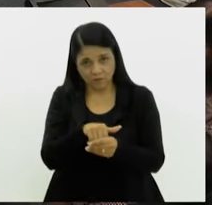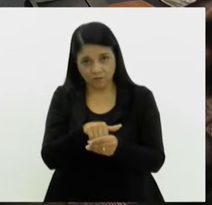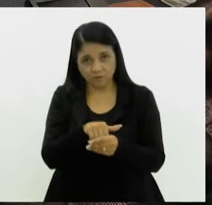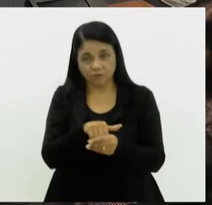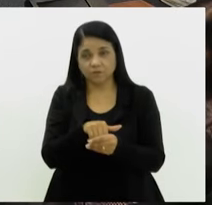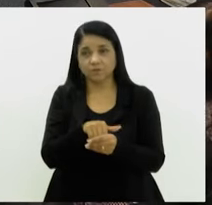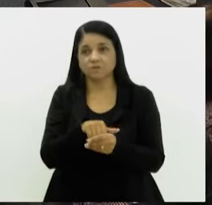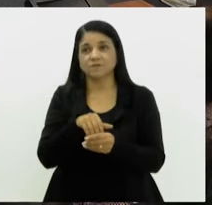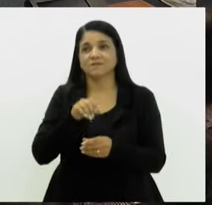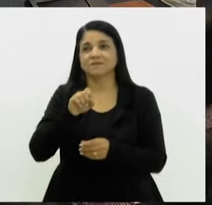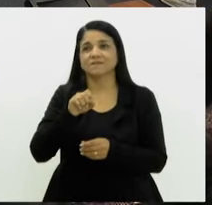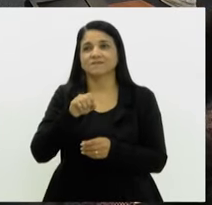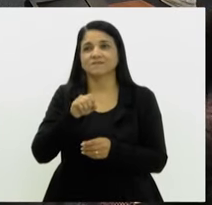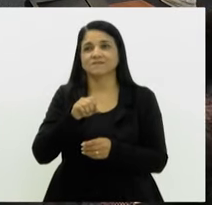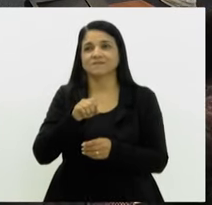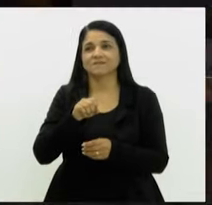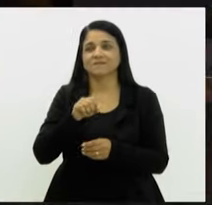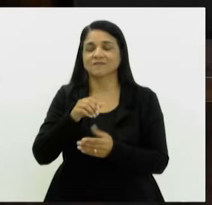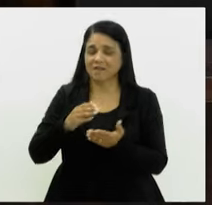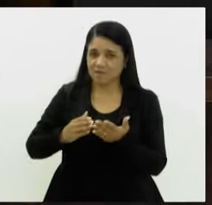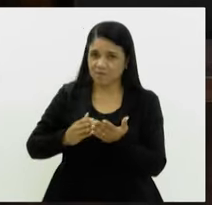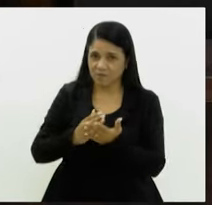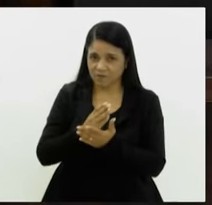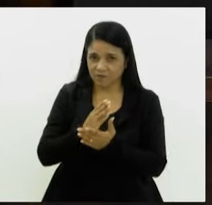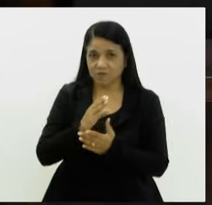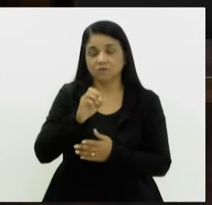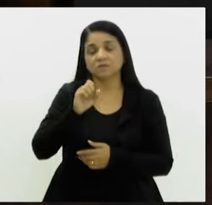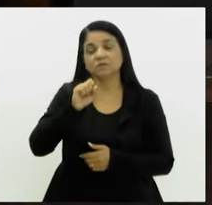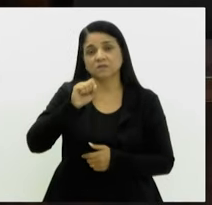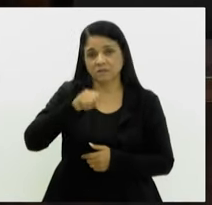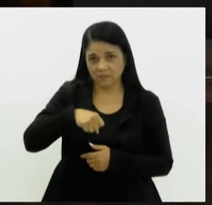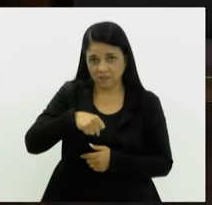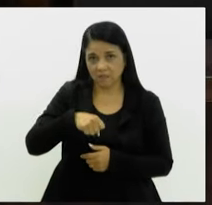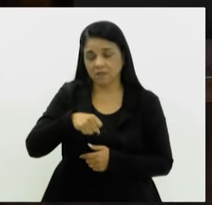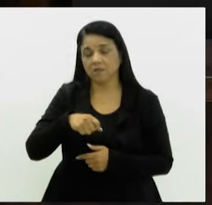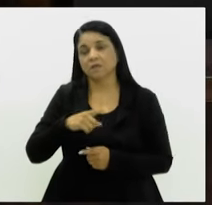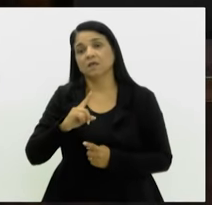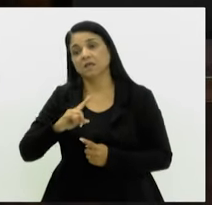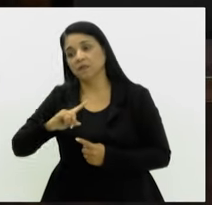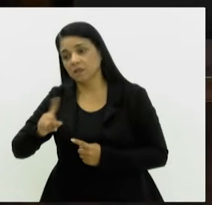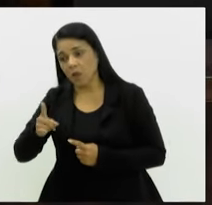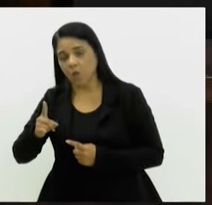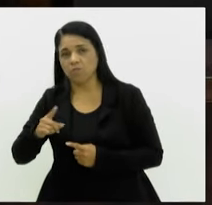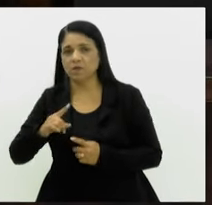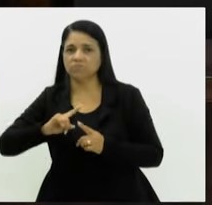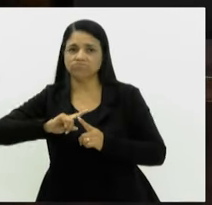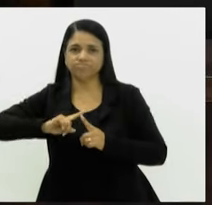sim para aprovação e não para rejeição.